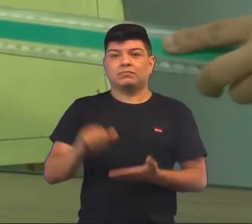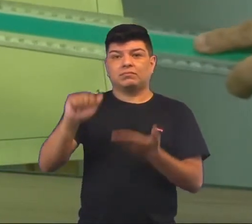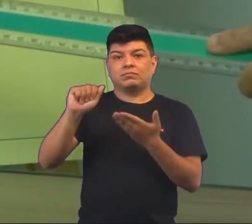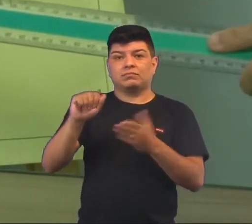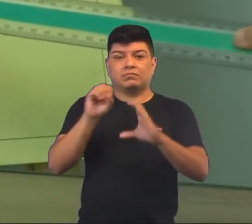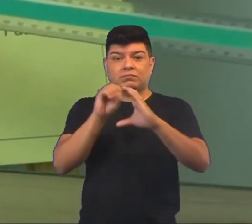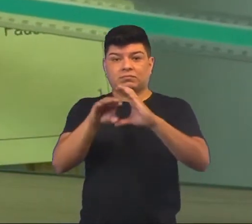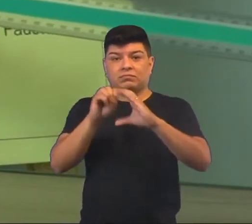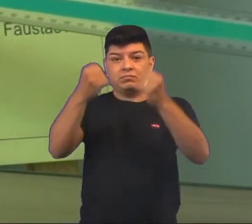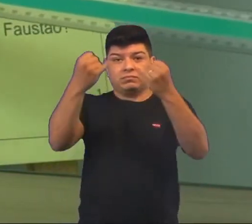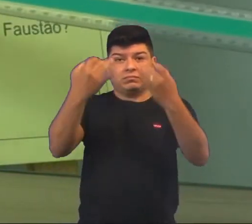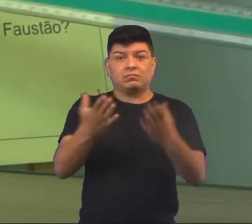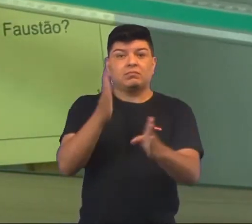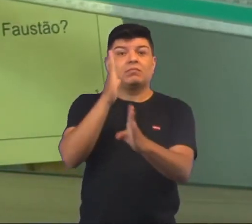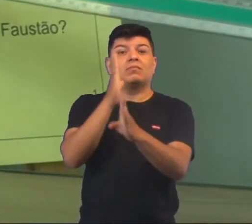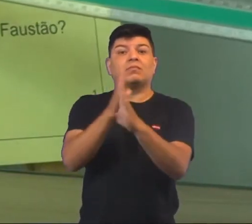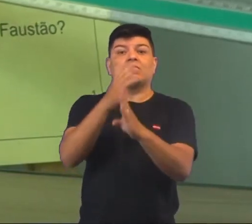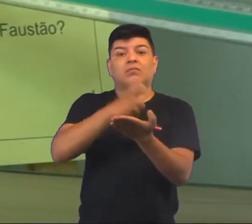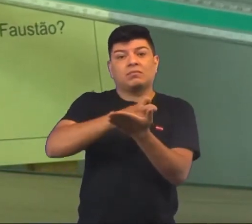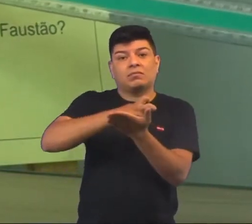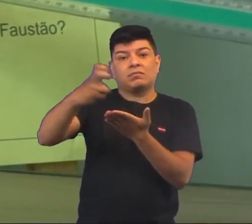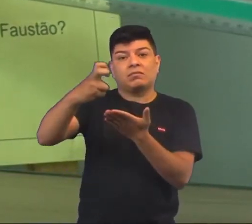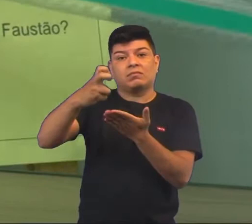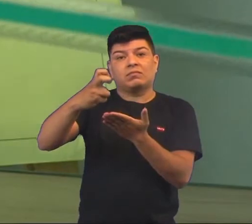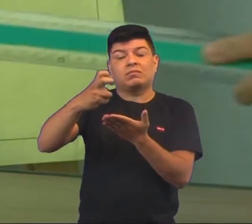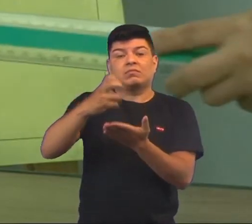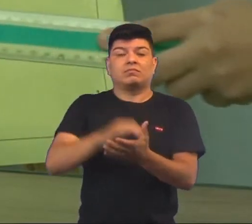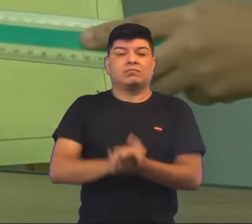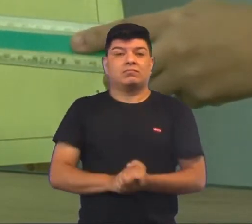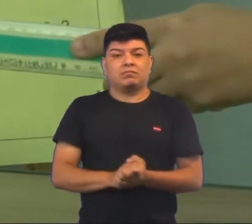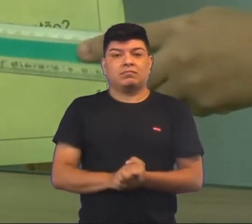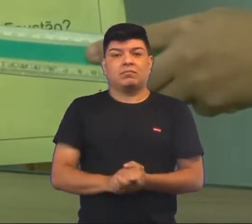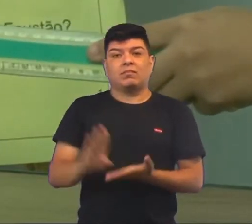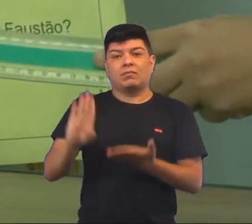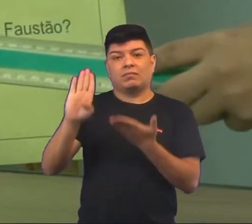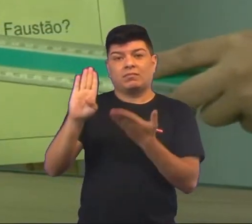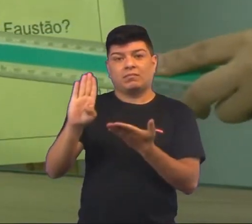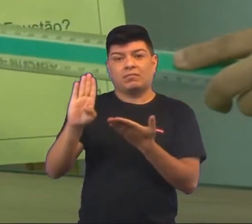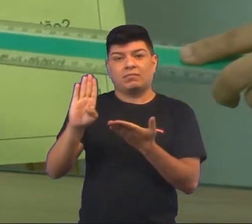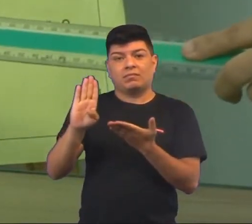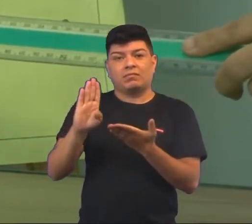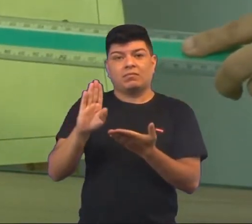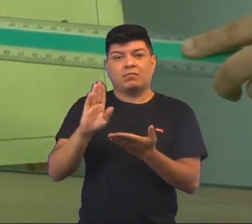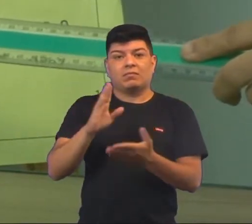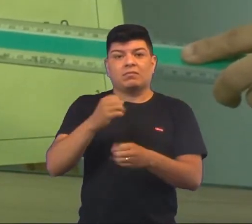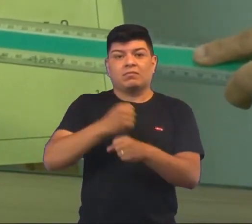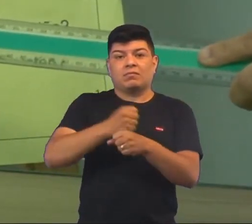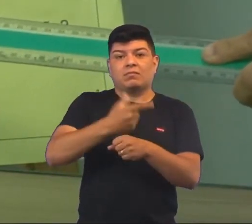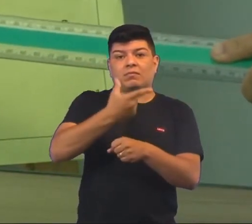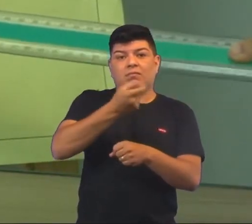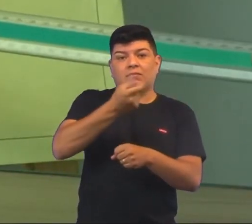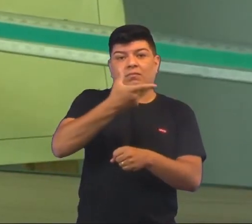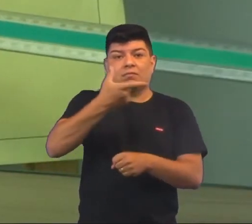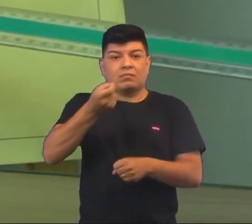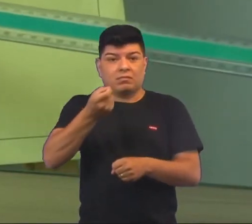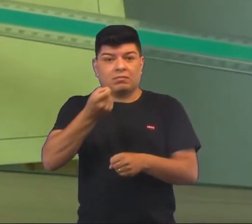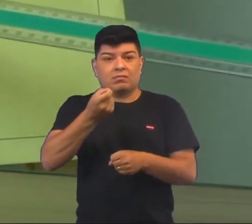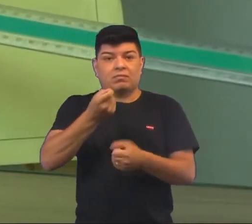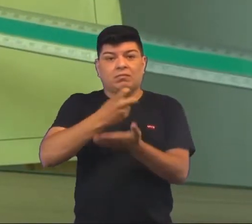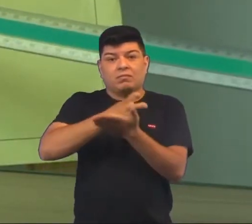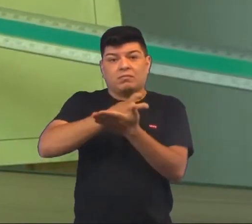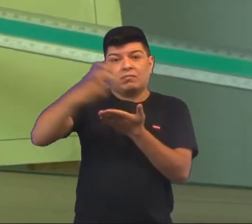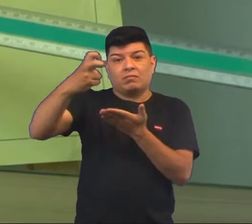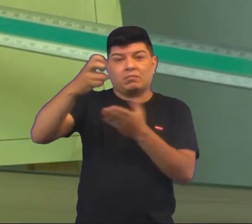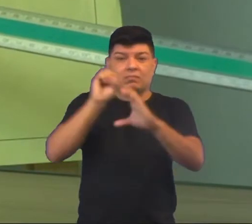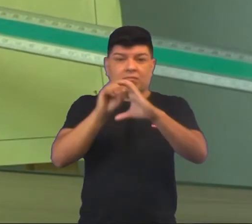a Globo explicou o motivo da saída de Faustão? Ou B, ainda em 2020, Faustão sairá